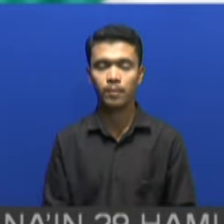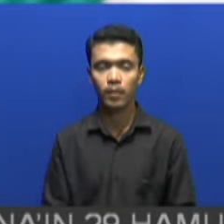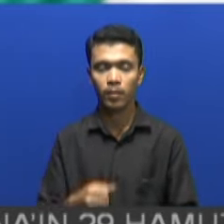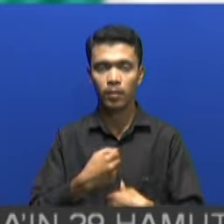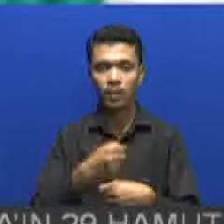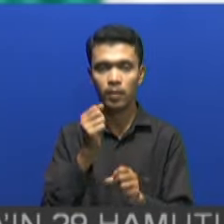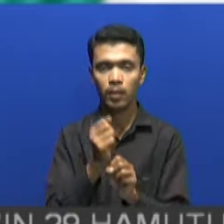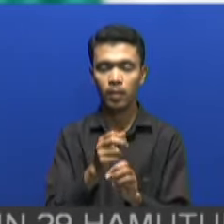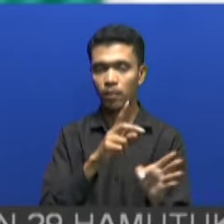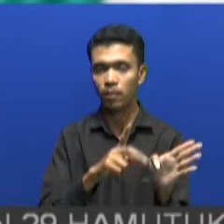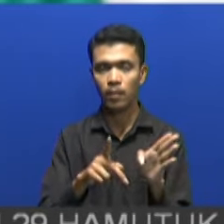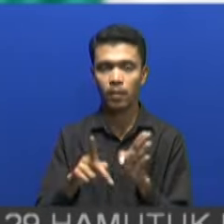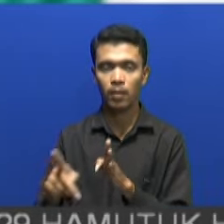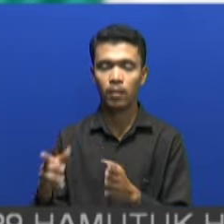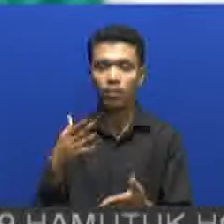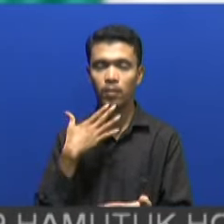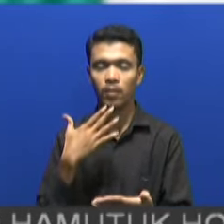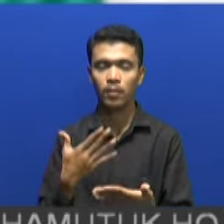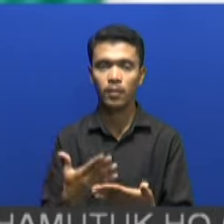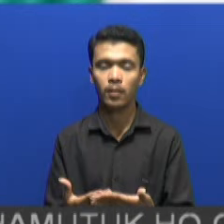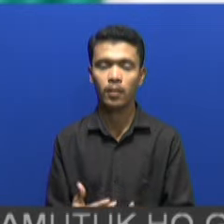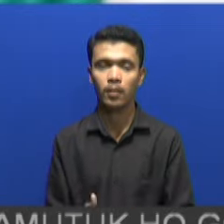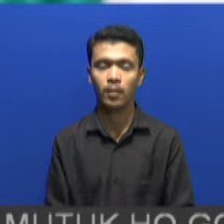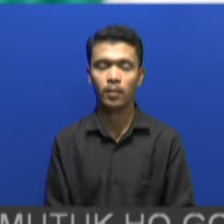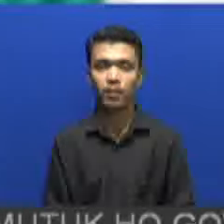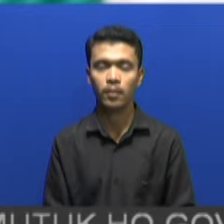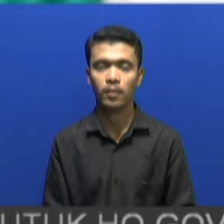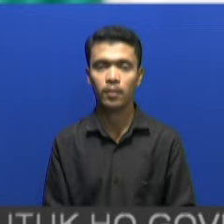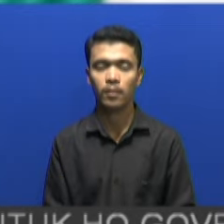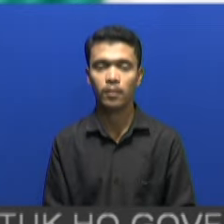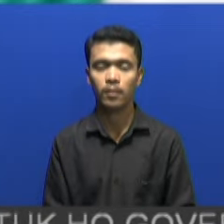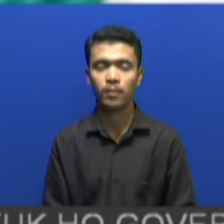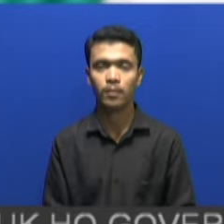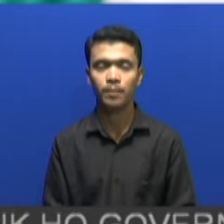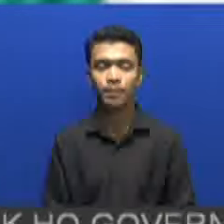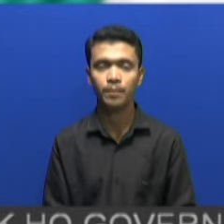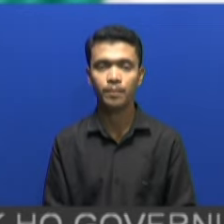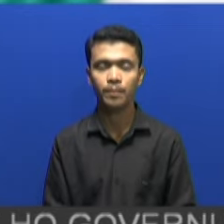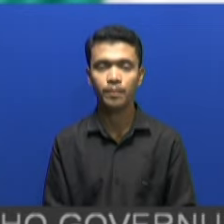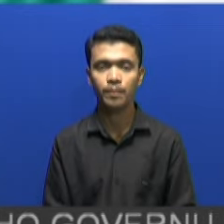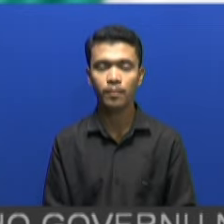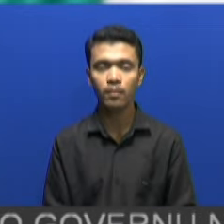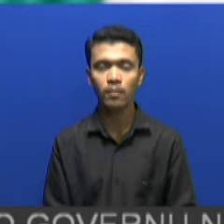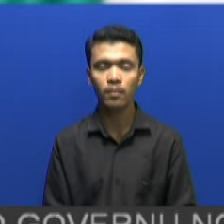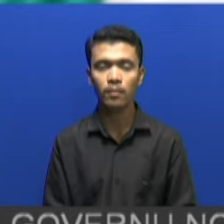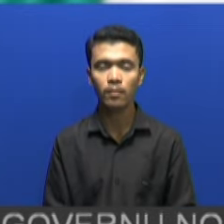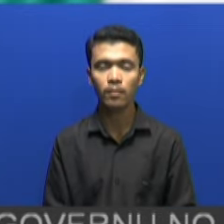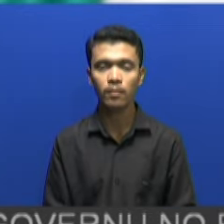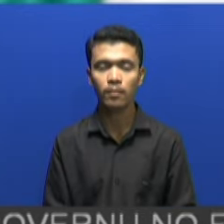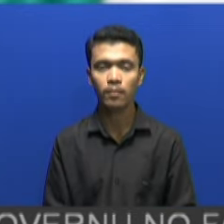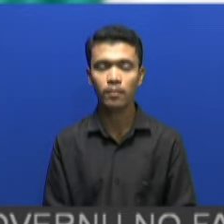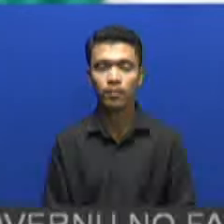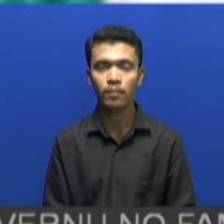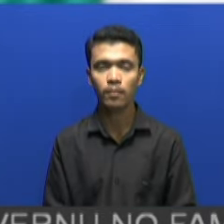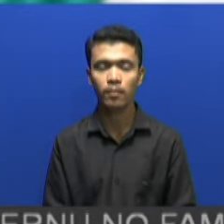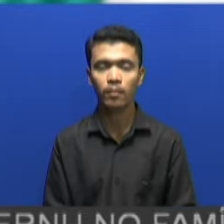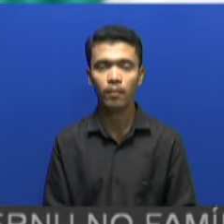media los malaria de balita kutu. Nebe mas parcer na foi exemplo sa